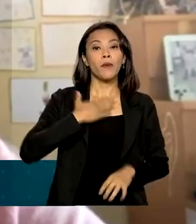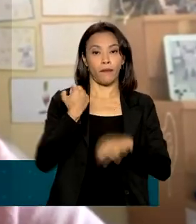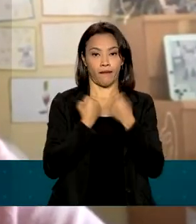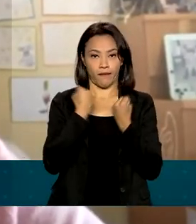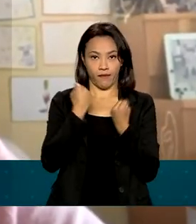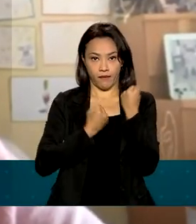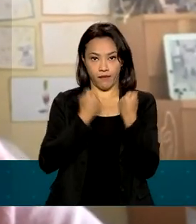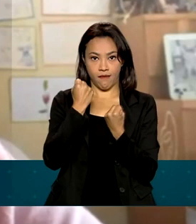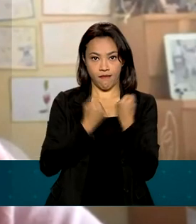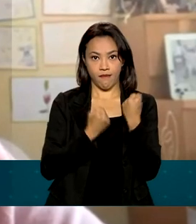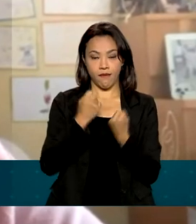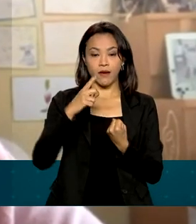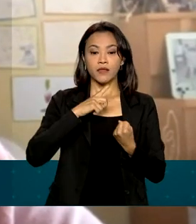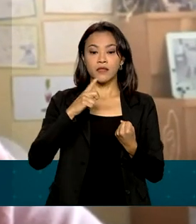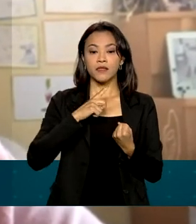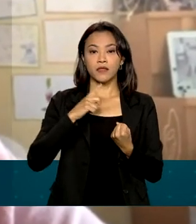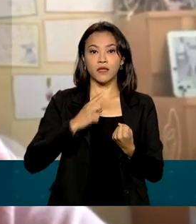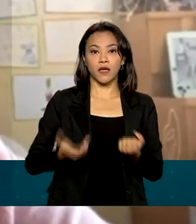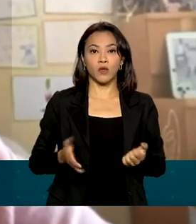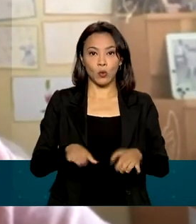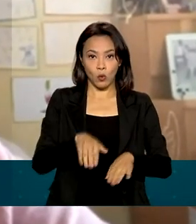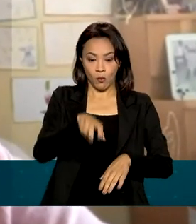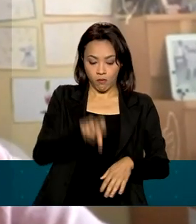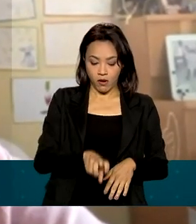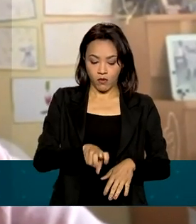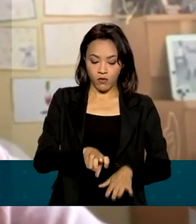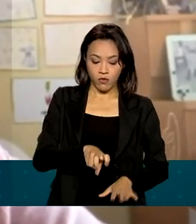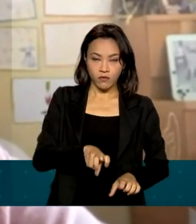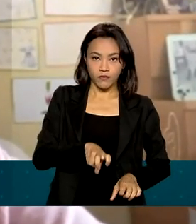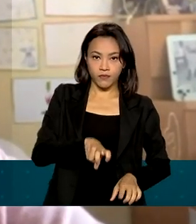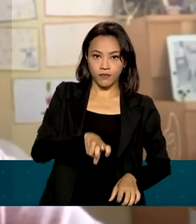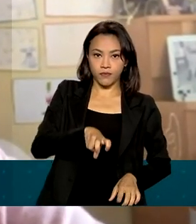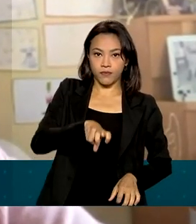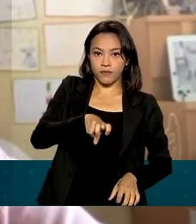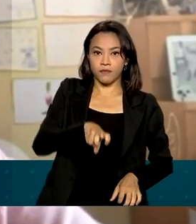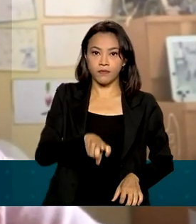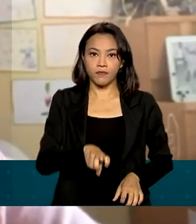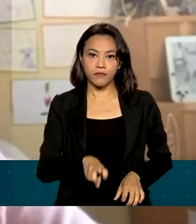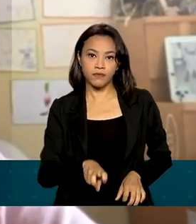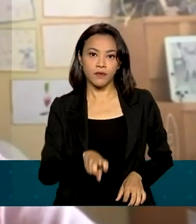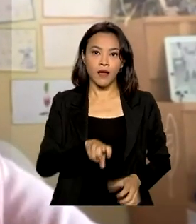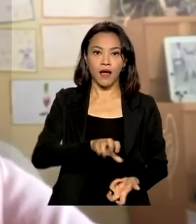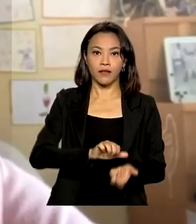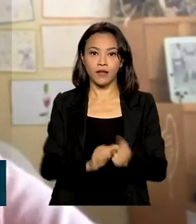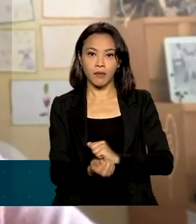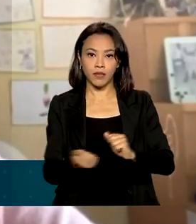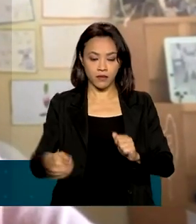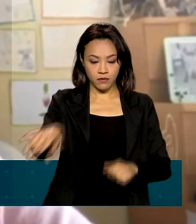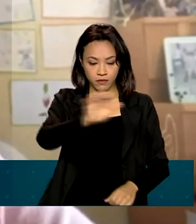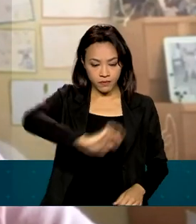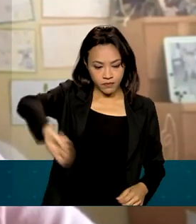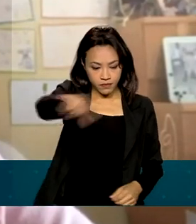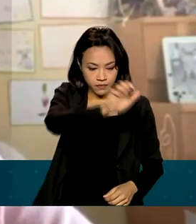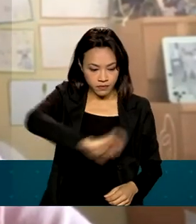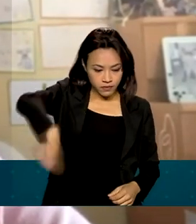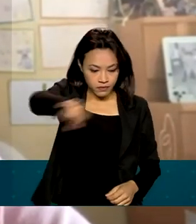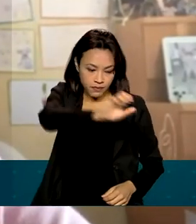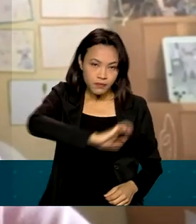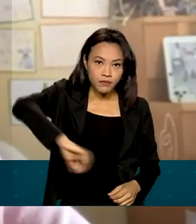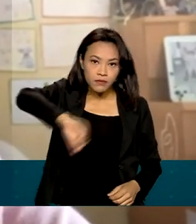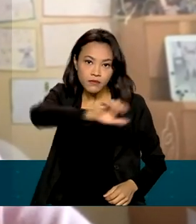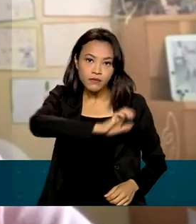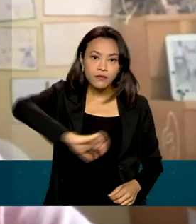apenas o banco elevatório, a adaptação hidráulica no volante para que eu possa